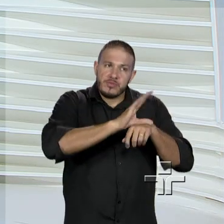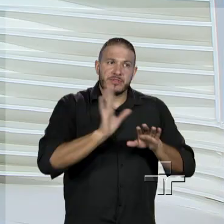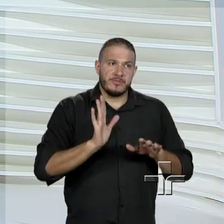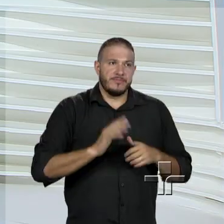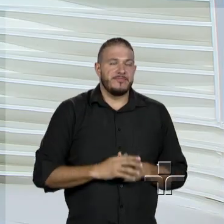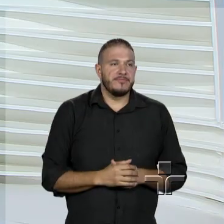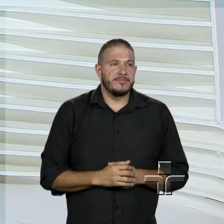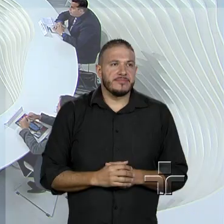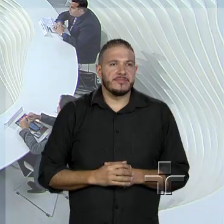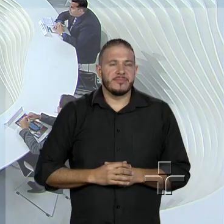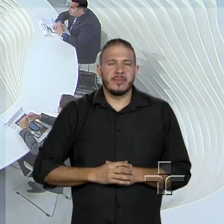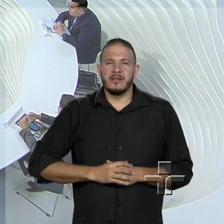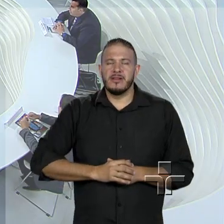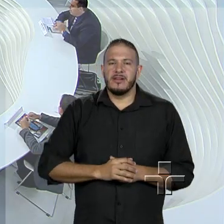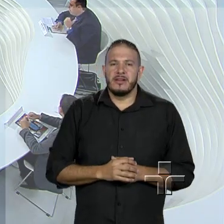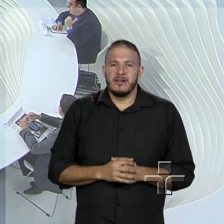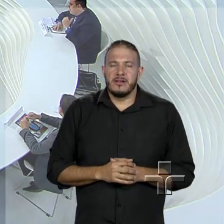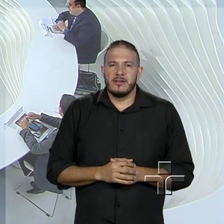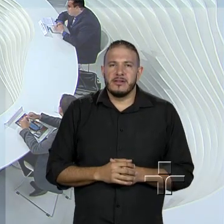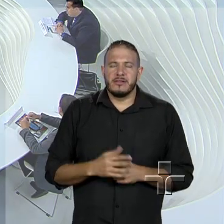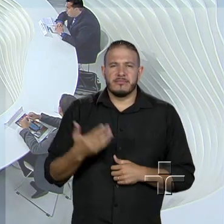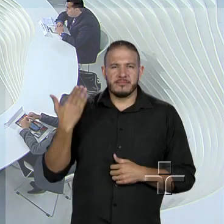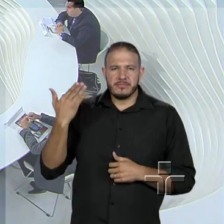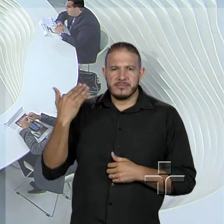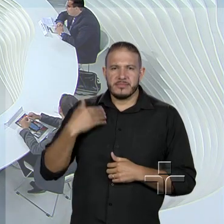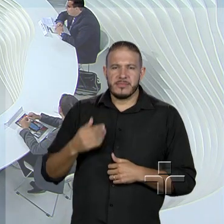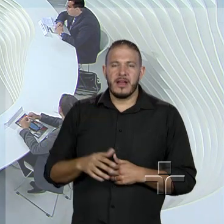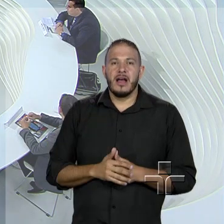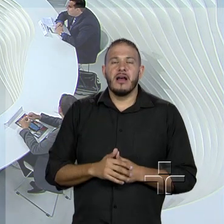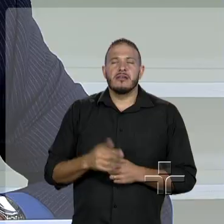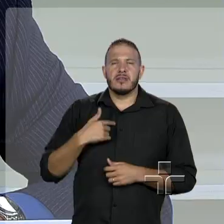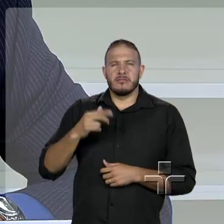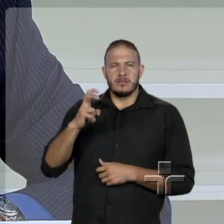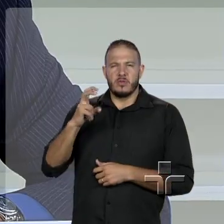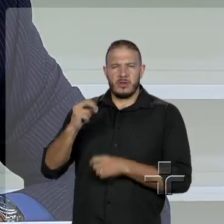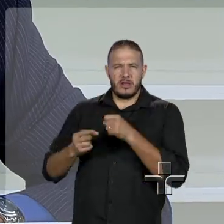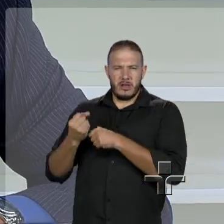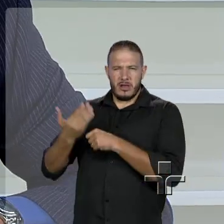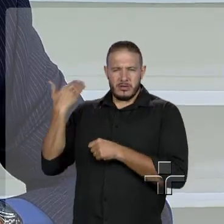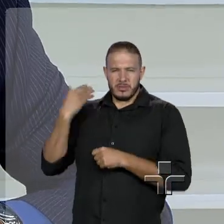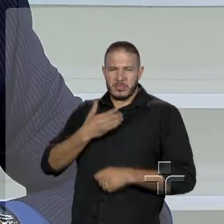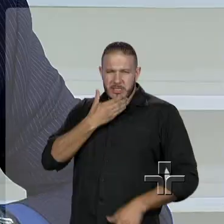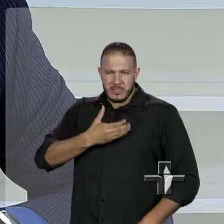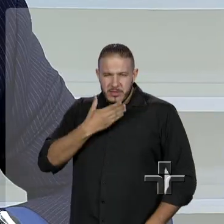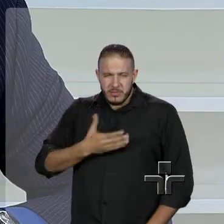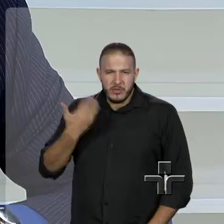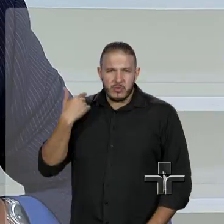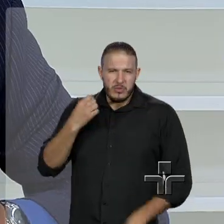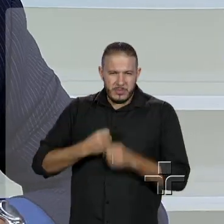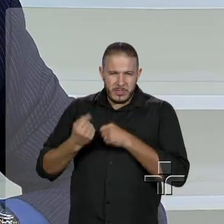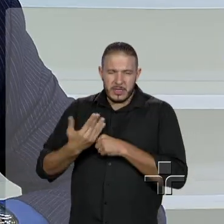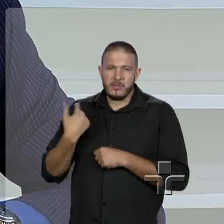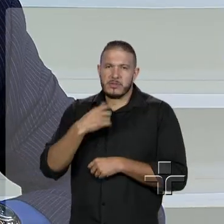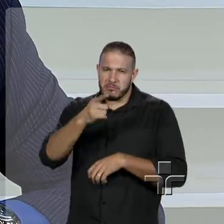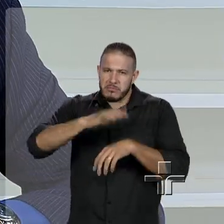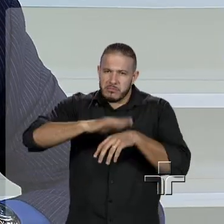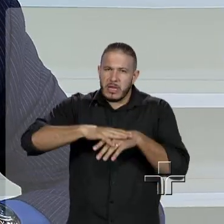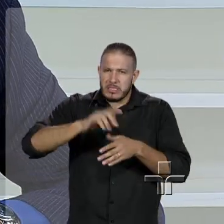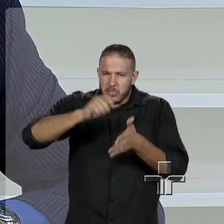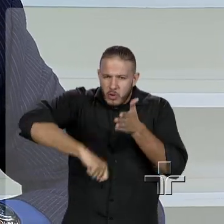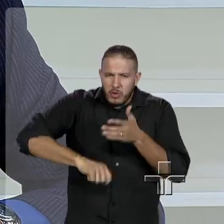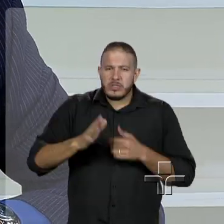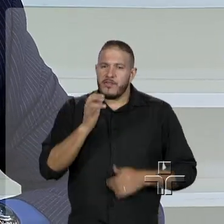Ministro, o AI-5 fez 50 anos em dezembro do ano passado. O senhor assinou e já disse que assinaria de